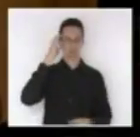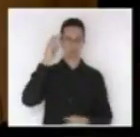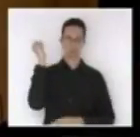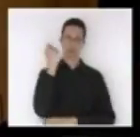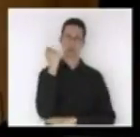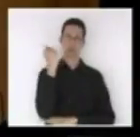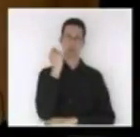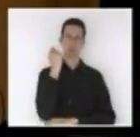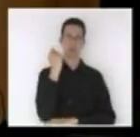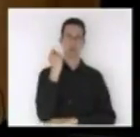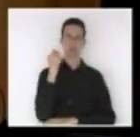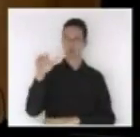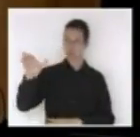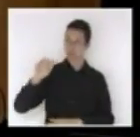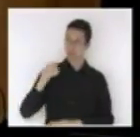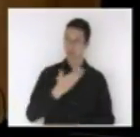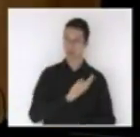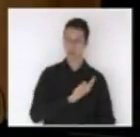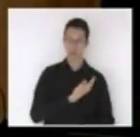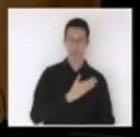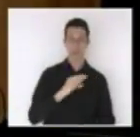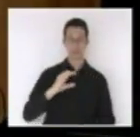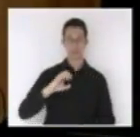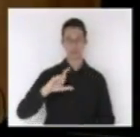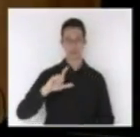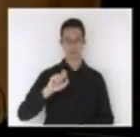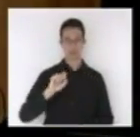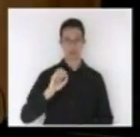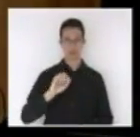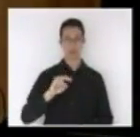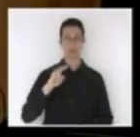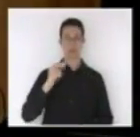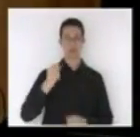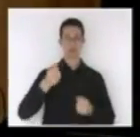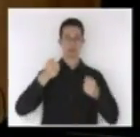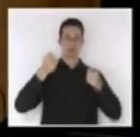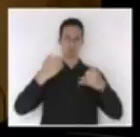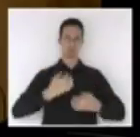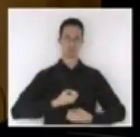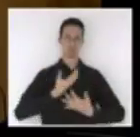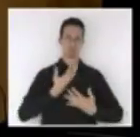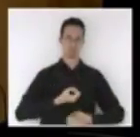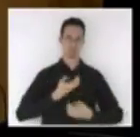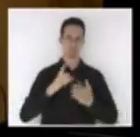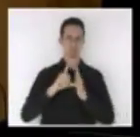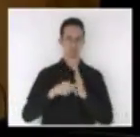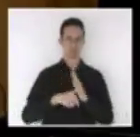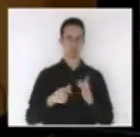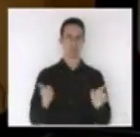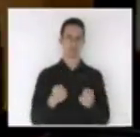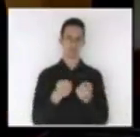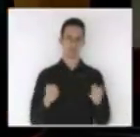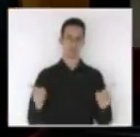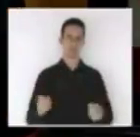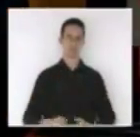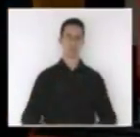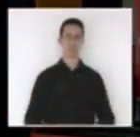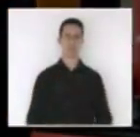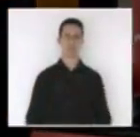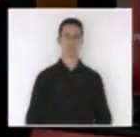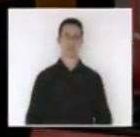trazer aqui o meu amigo Celso Martins para fazer uma declamação, em seguida, vamos fazer um versinho de uma canção.